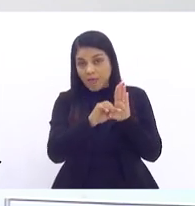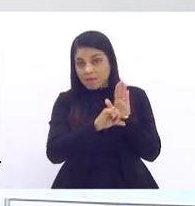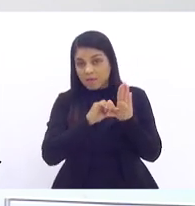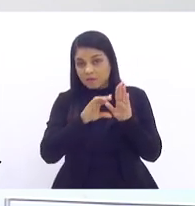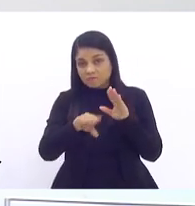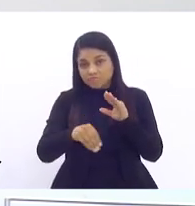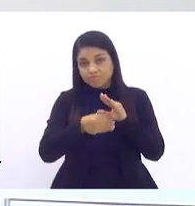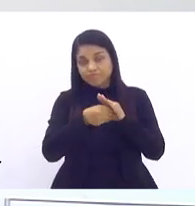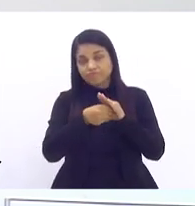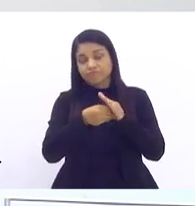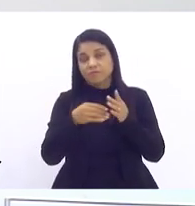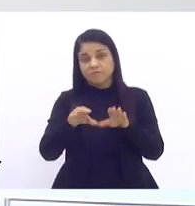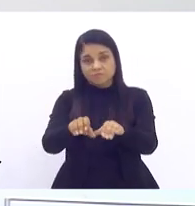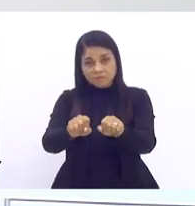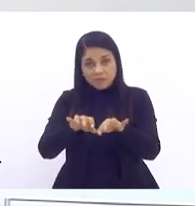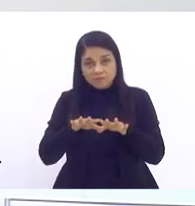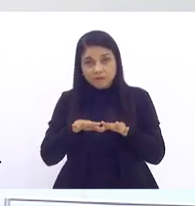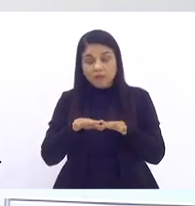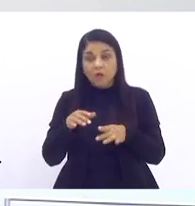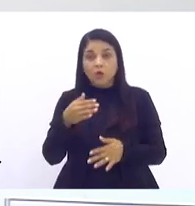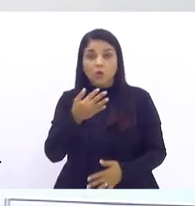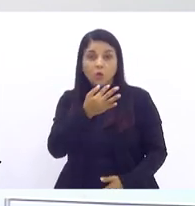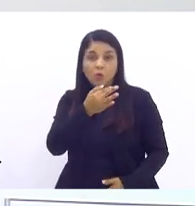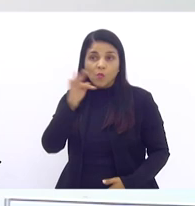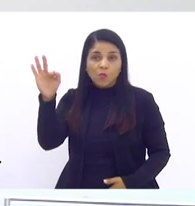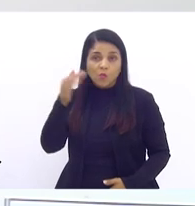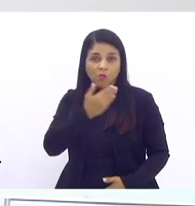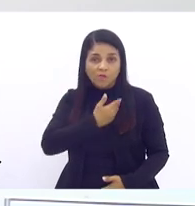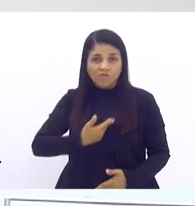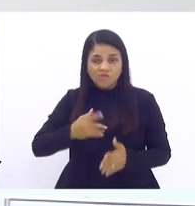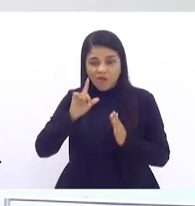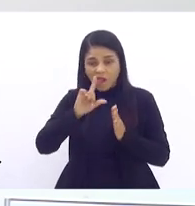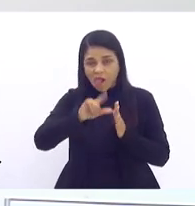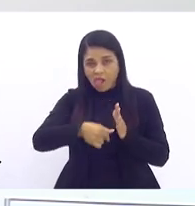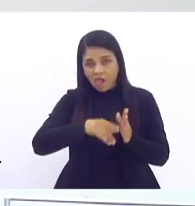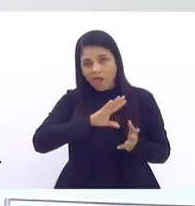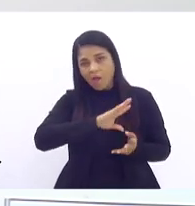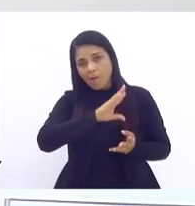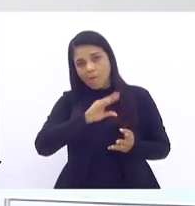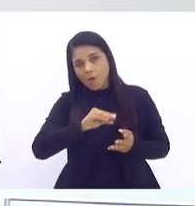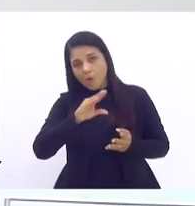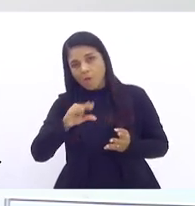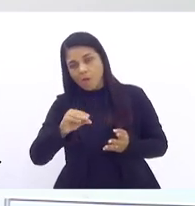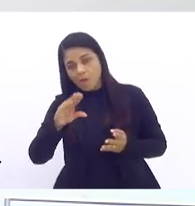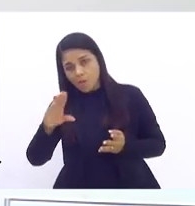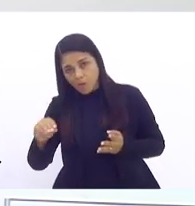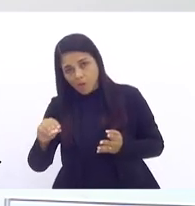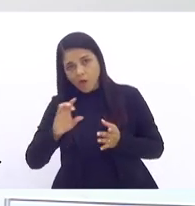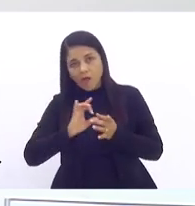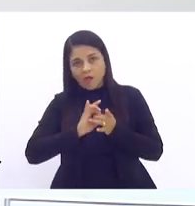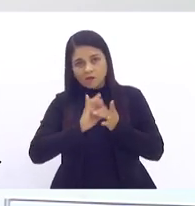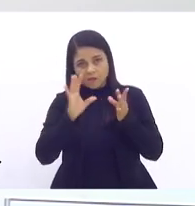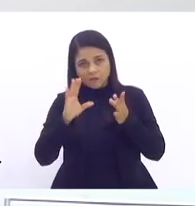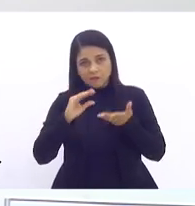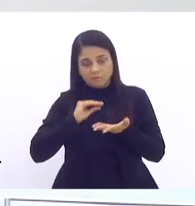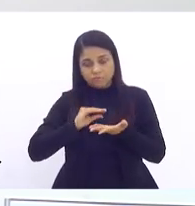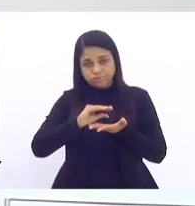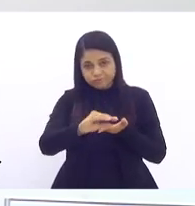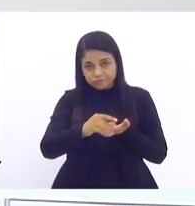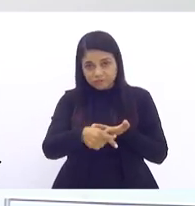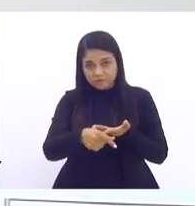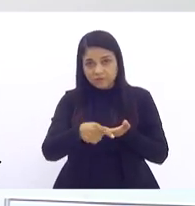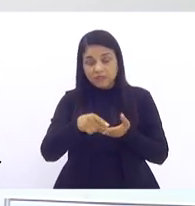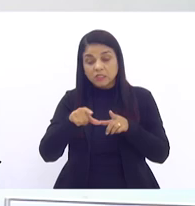e como o governo federal retardou a liberação e tem a liberação e tem feito uma seletividade